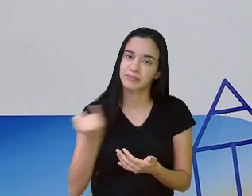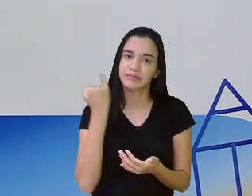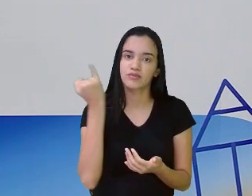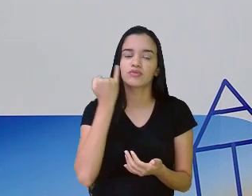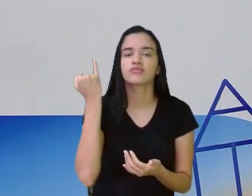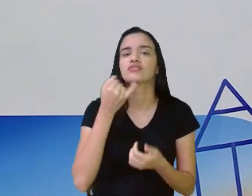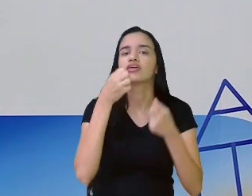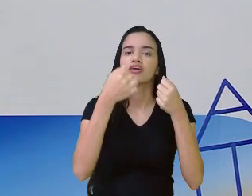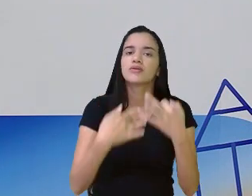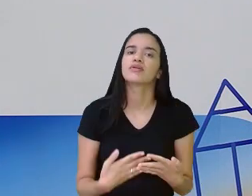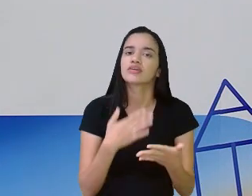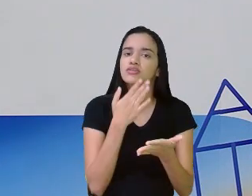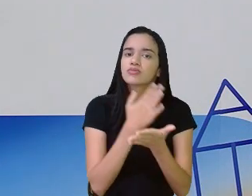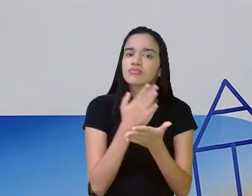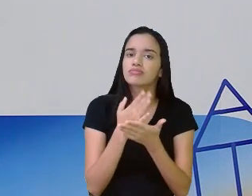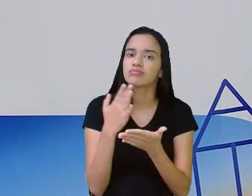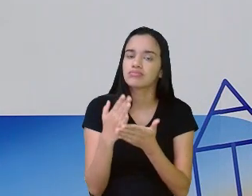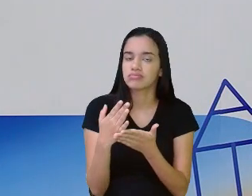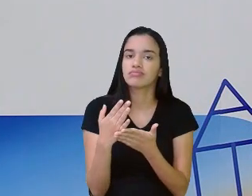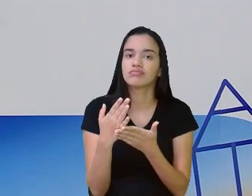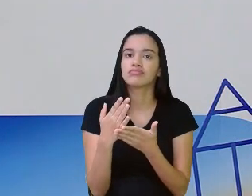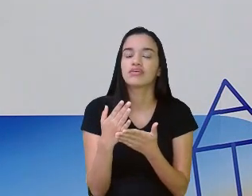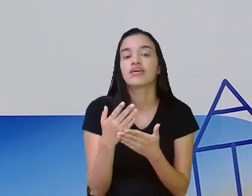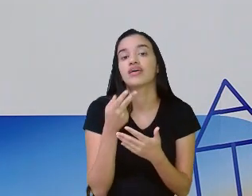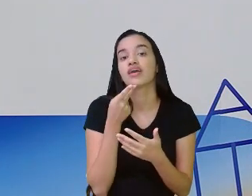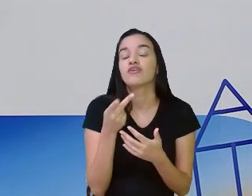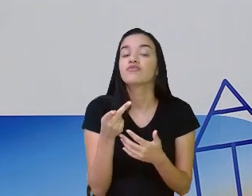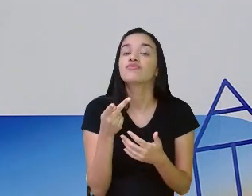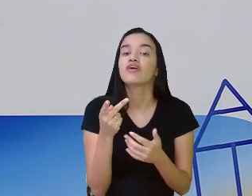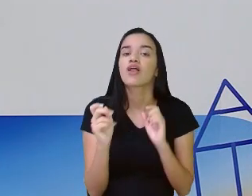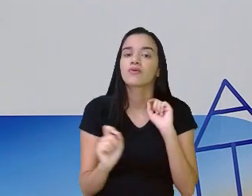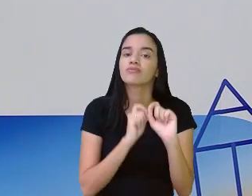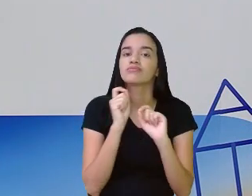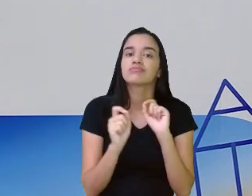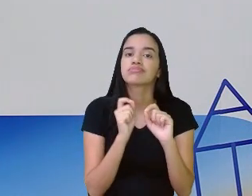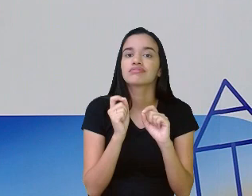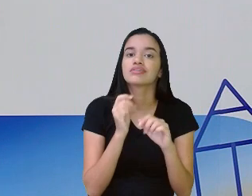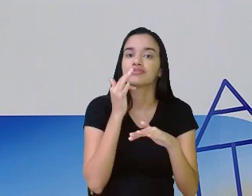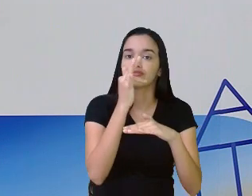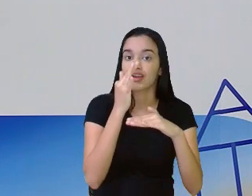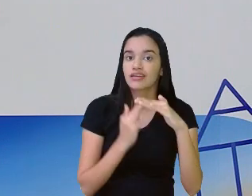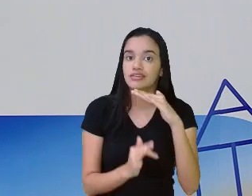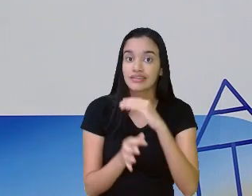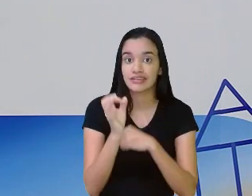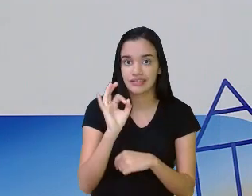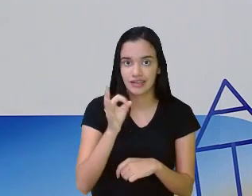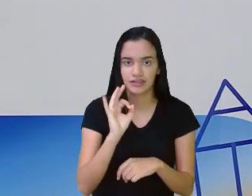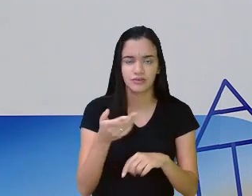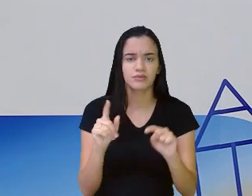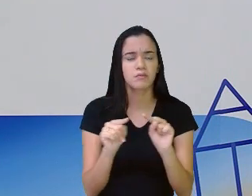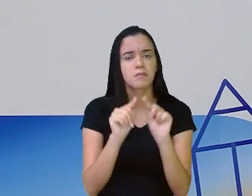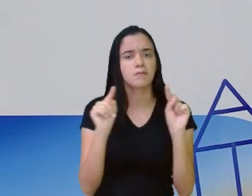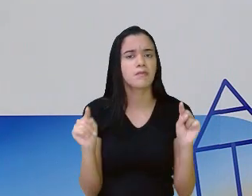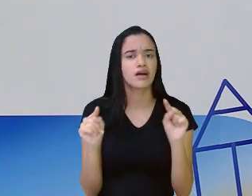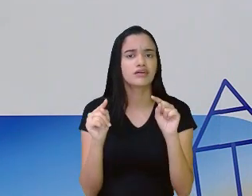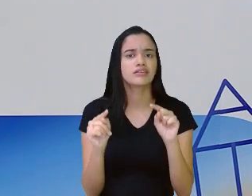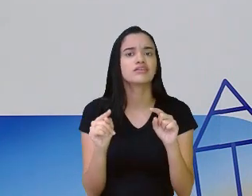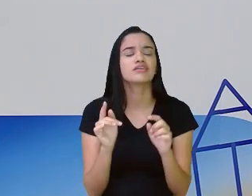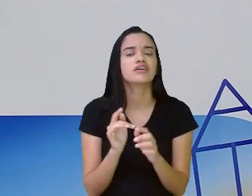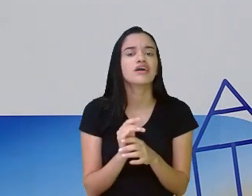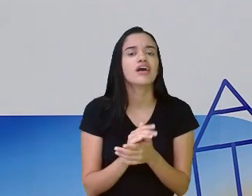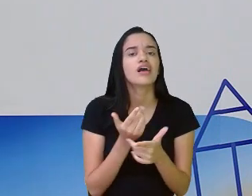fala de divisão, eu falo automaticamente de fração, certo? Mas essa